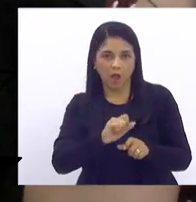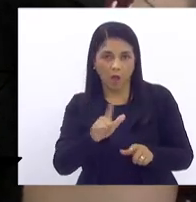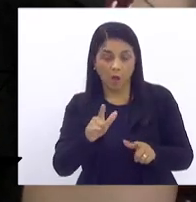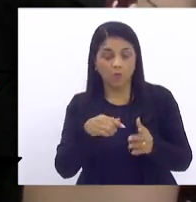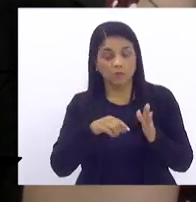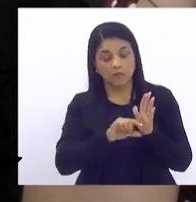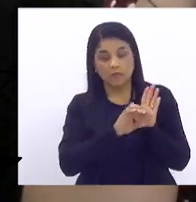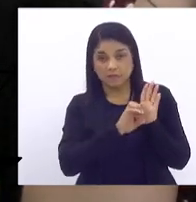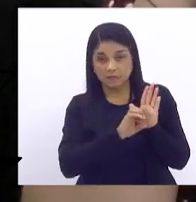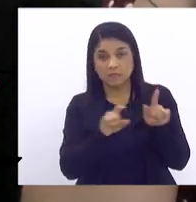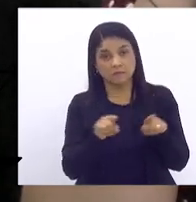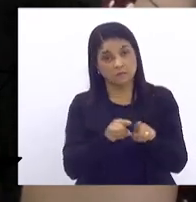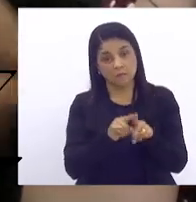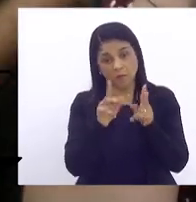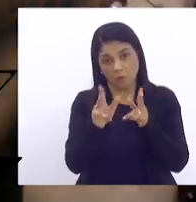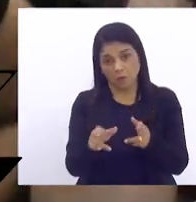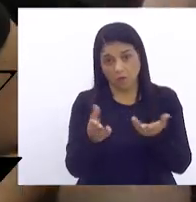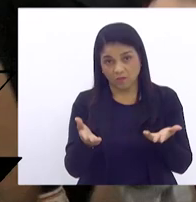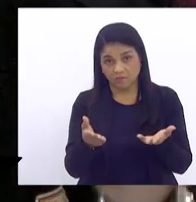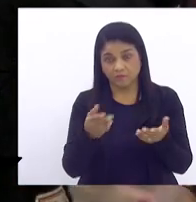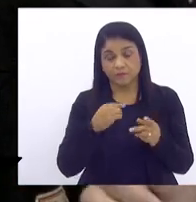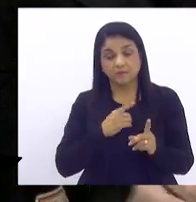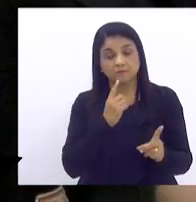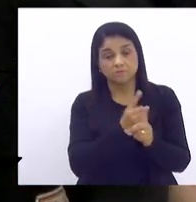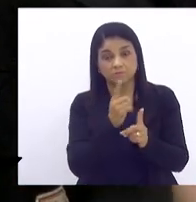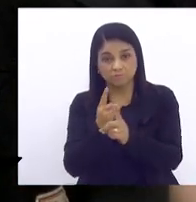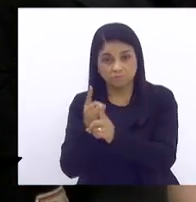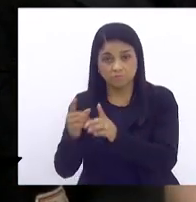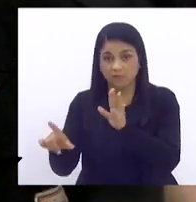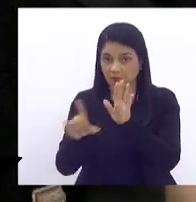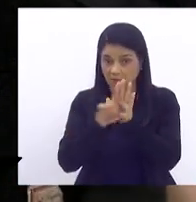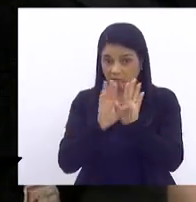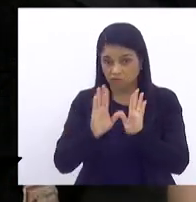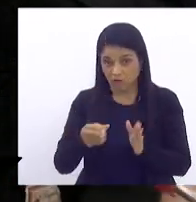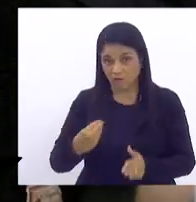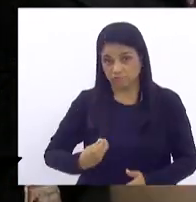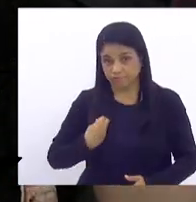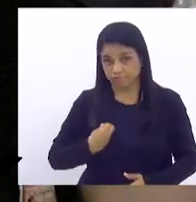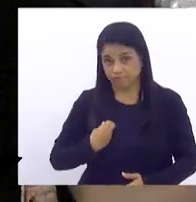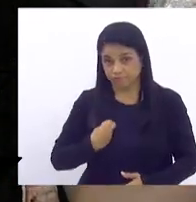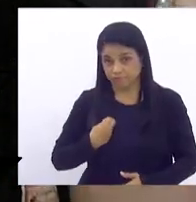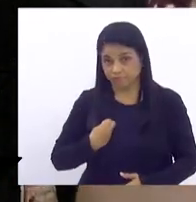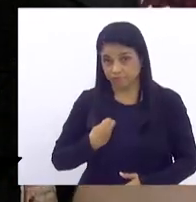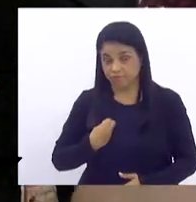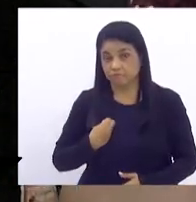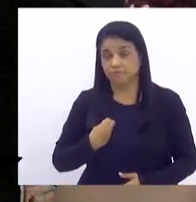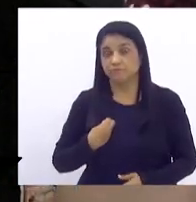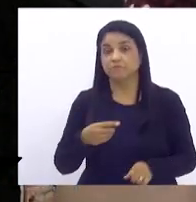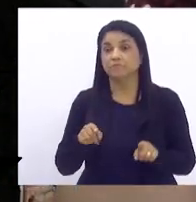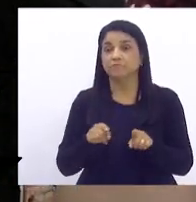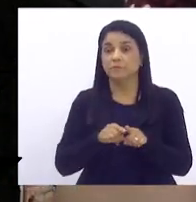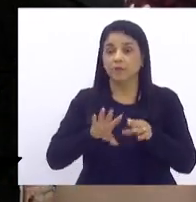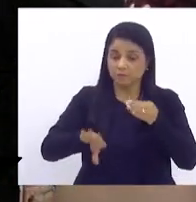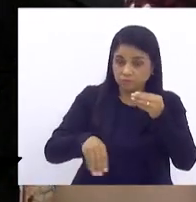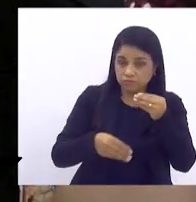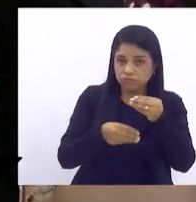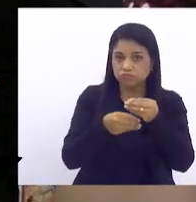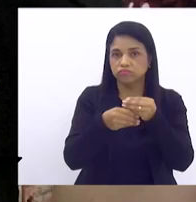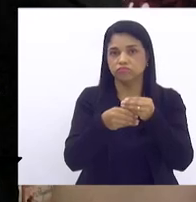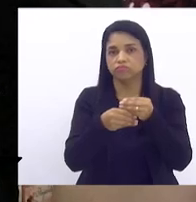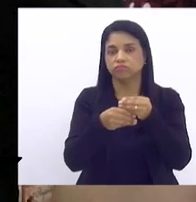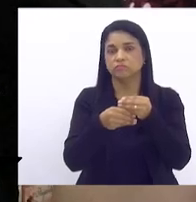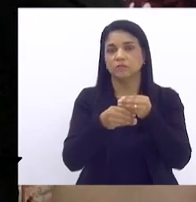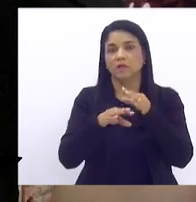assim, além de identificar essa legislação existente, também com o recorte que